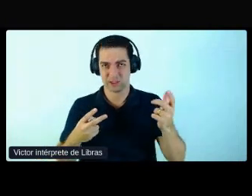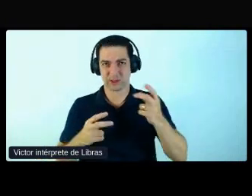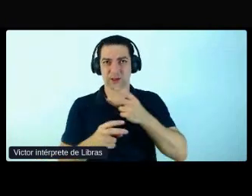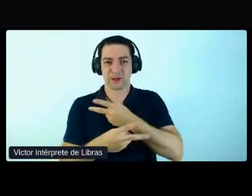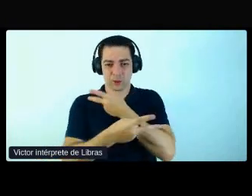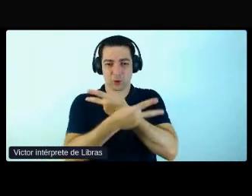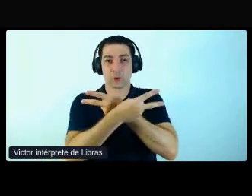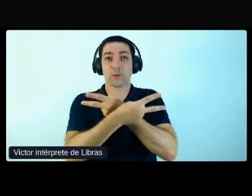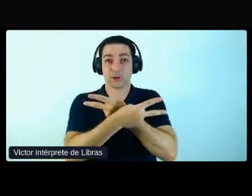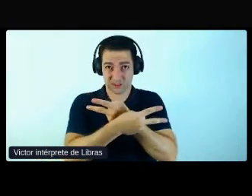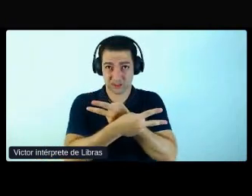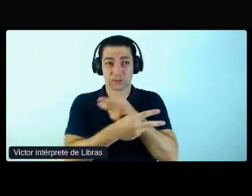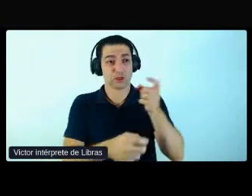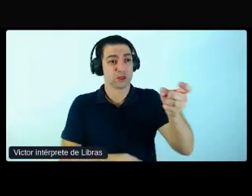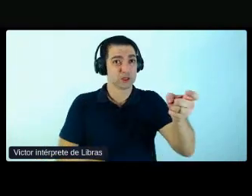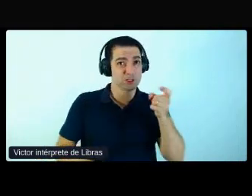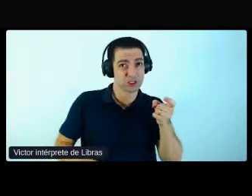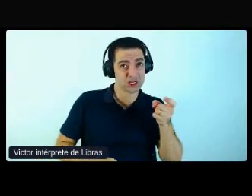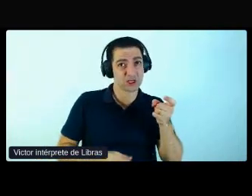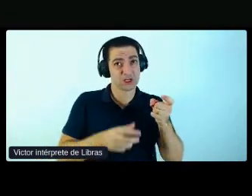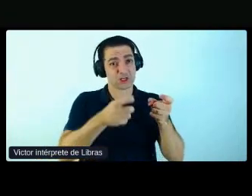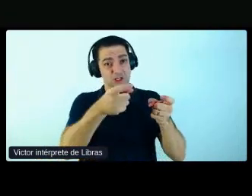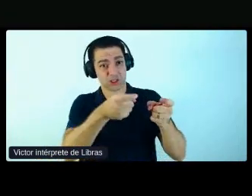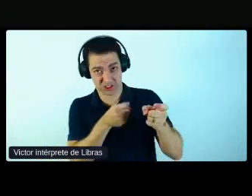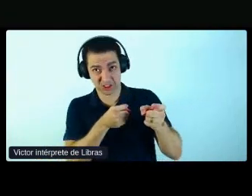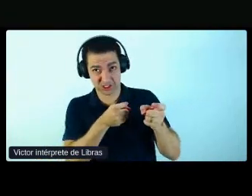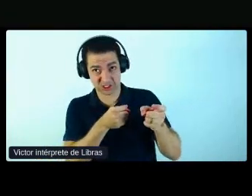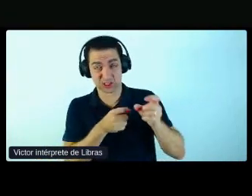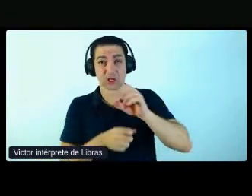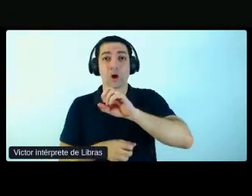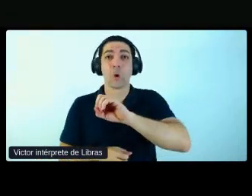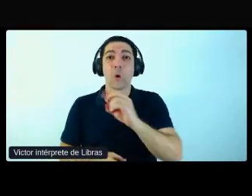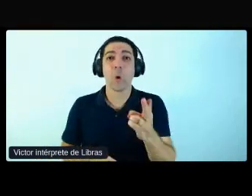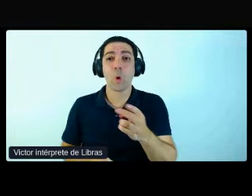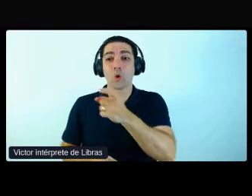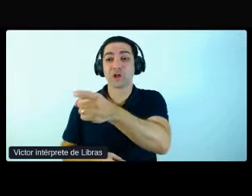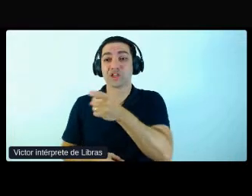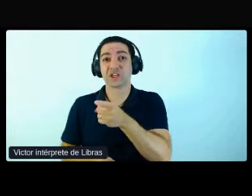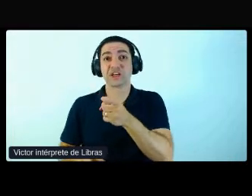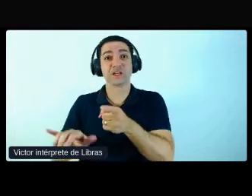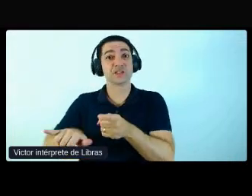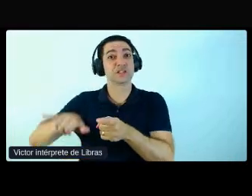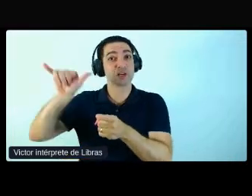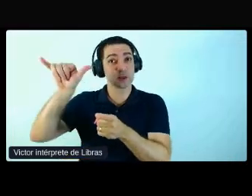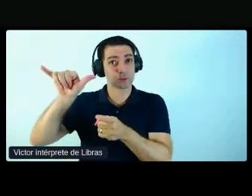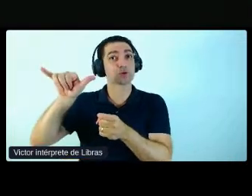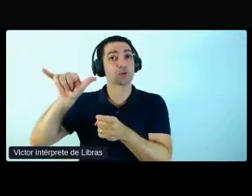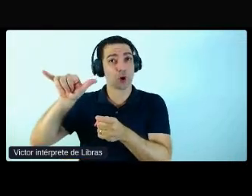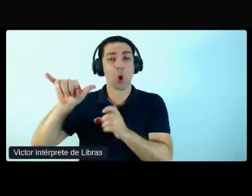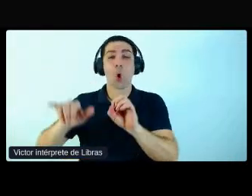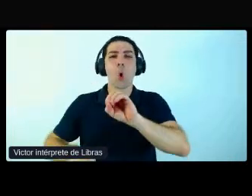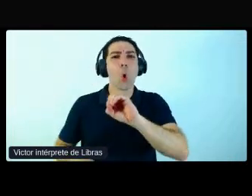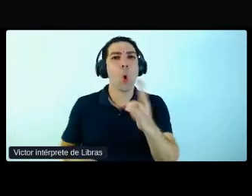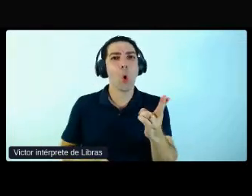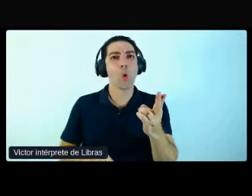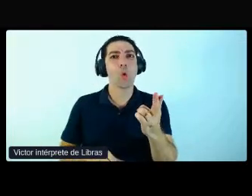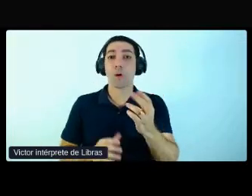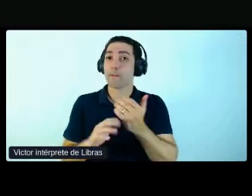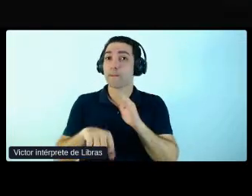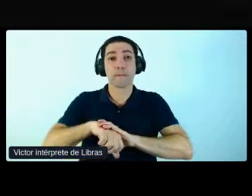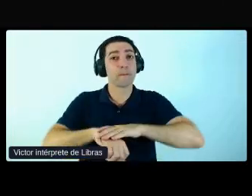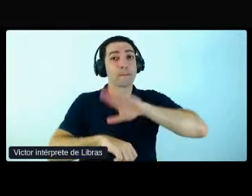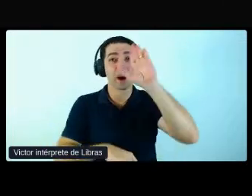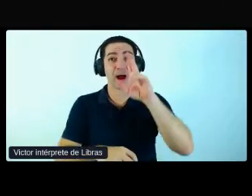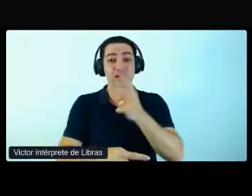cromossomos XX e XY no seu corpo, ou até mais cromossomos de uma vez só. Tá? Então, há